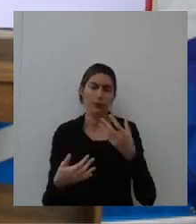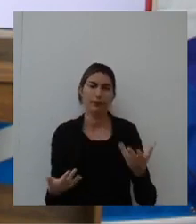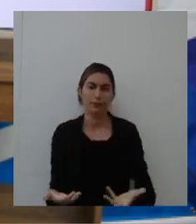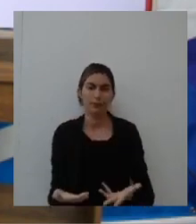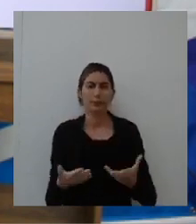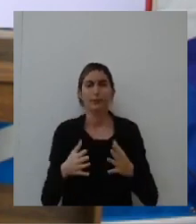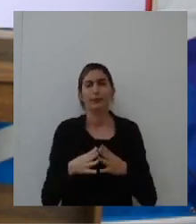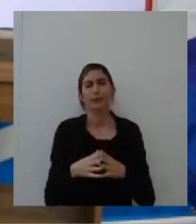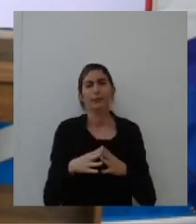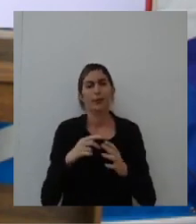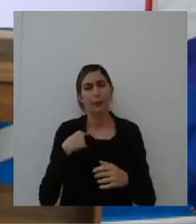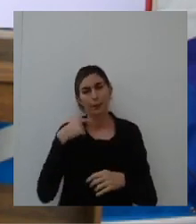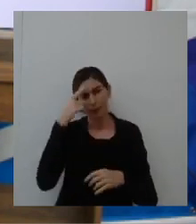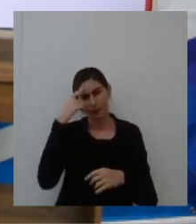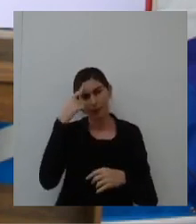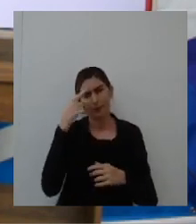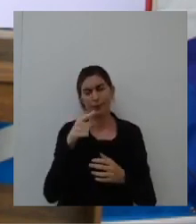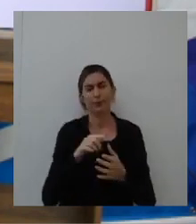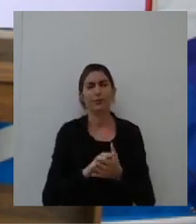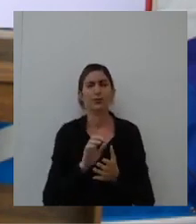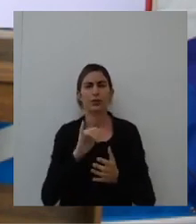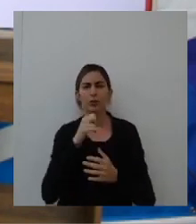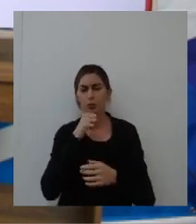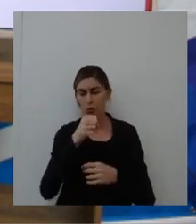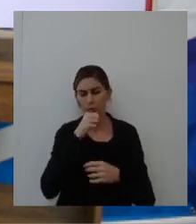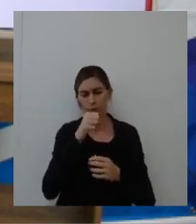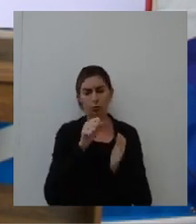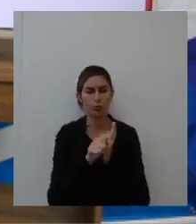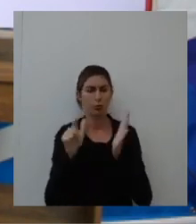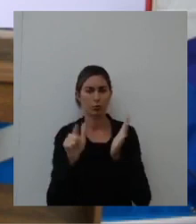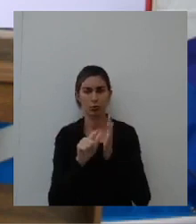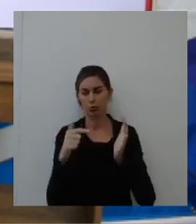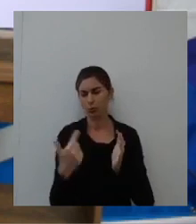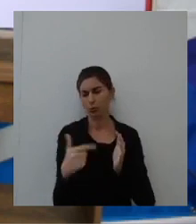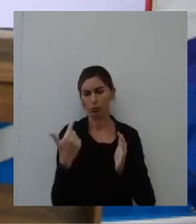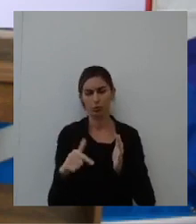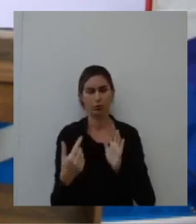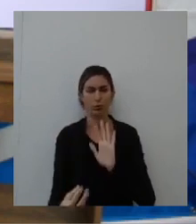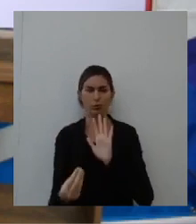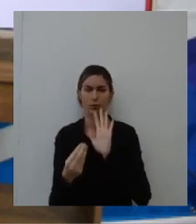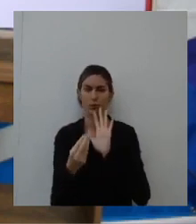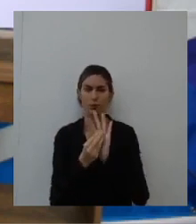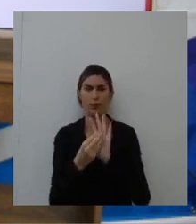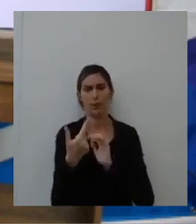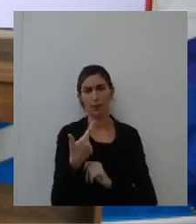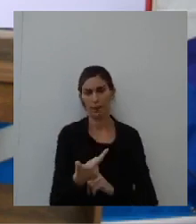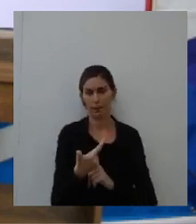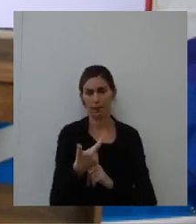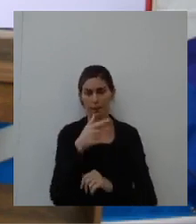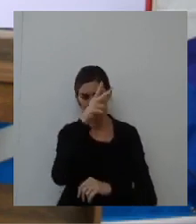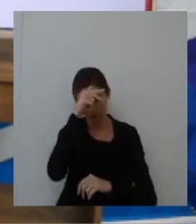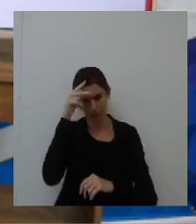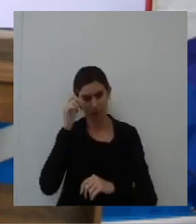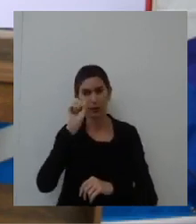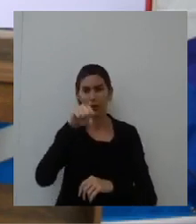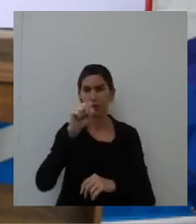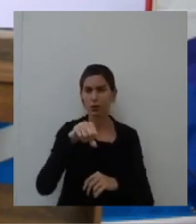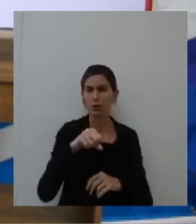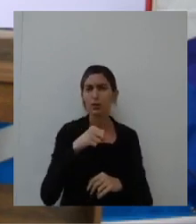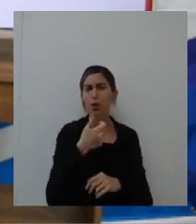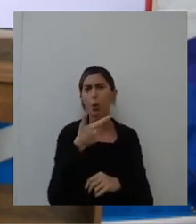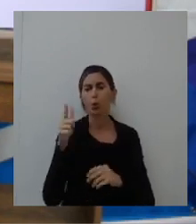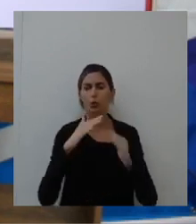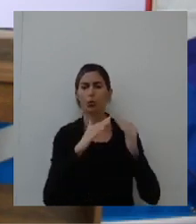Então, imagine só, se o jornalista não tivesse inserido a palavra do prefeito, mas sim o depoimento de